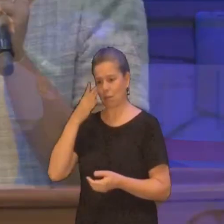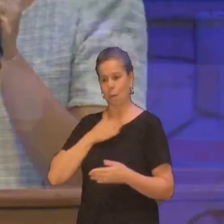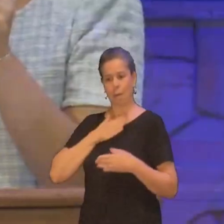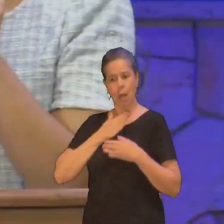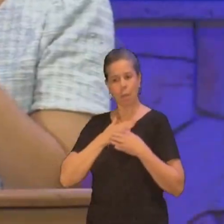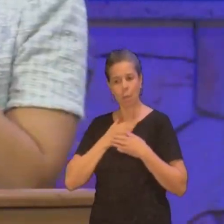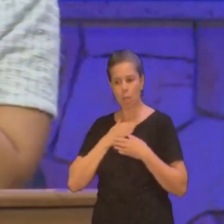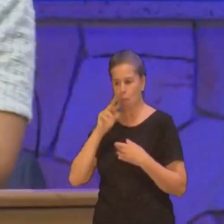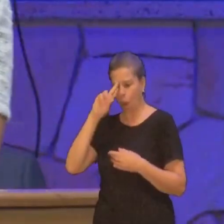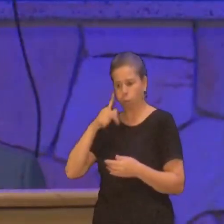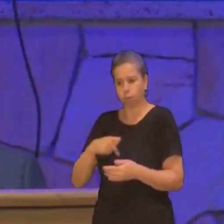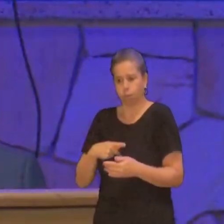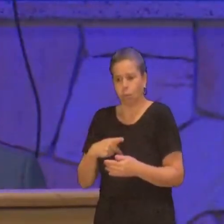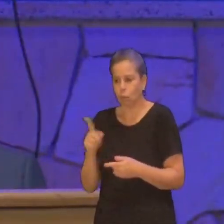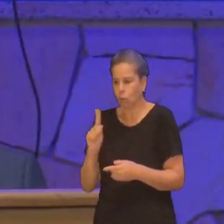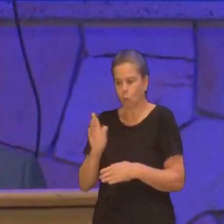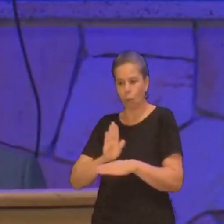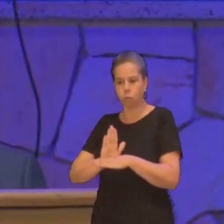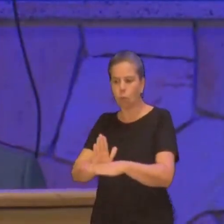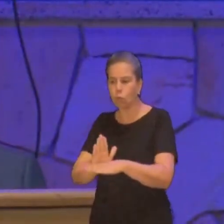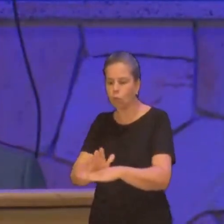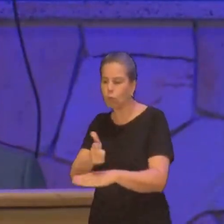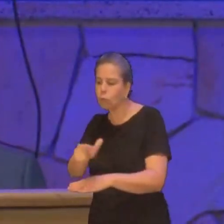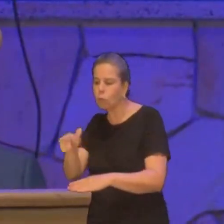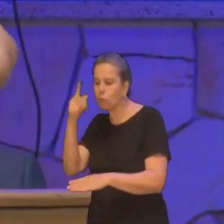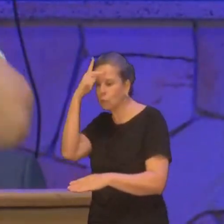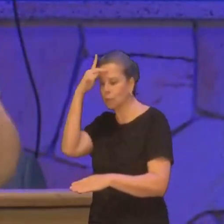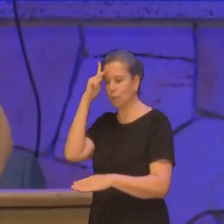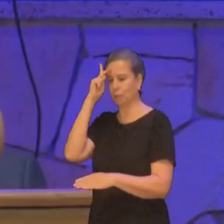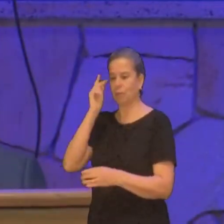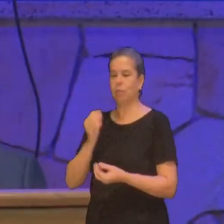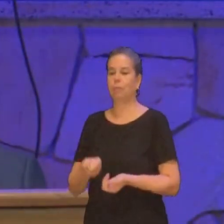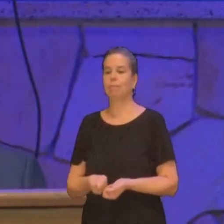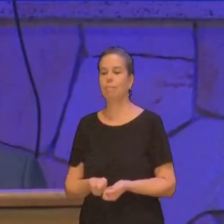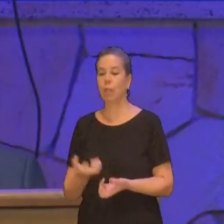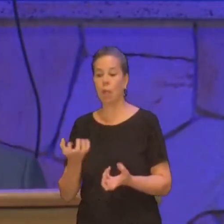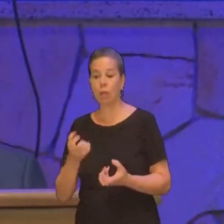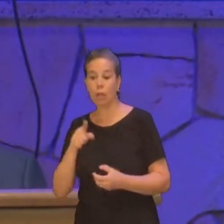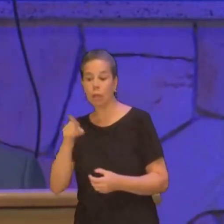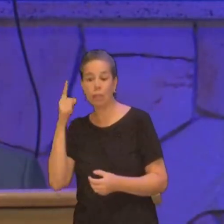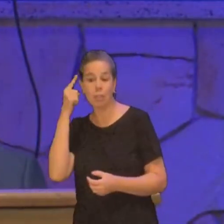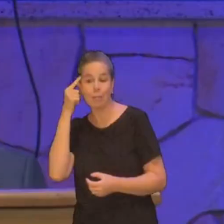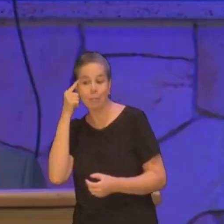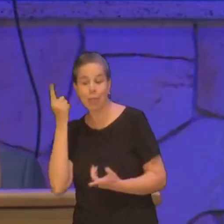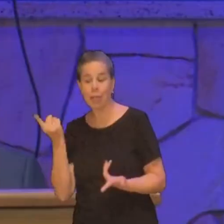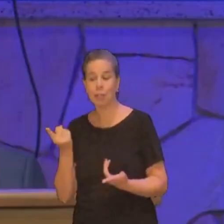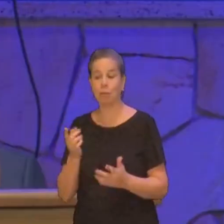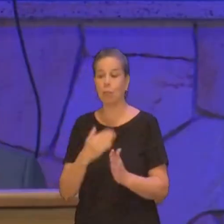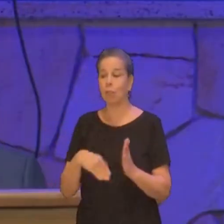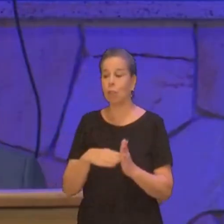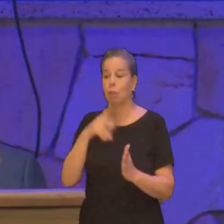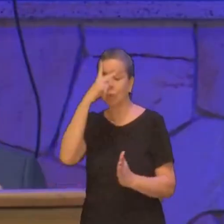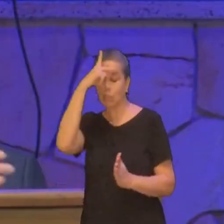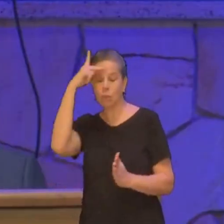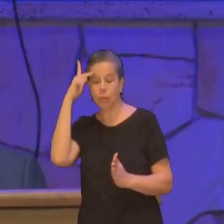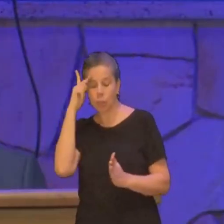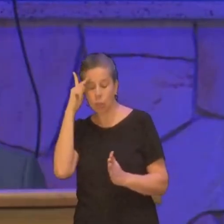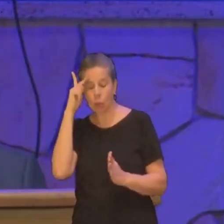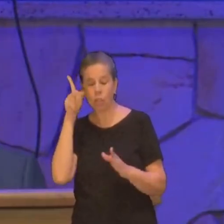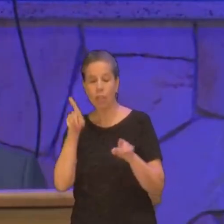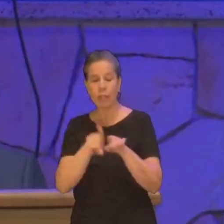vez de poder usar para ajudar o próximo. E eu queria que vocês pensassem em todas as pessoas que passam por